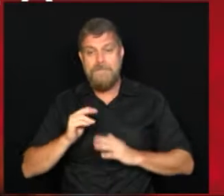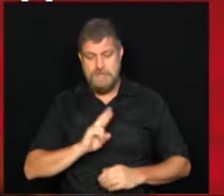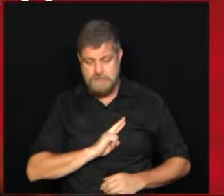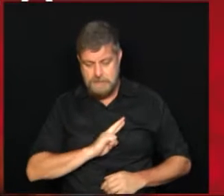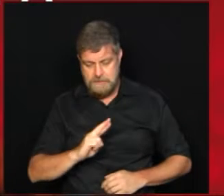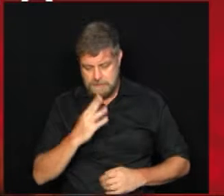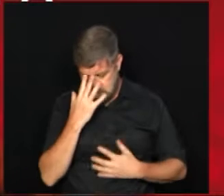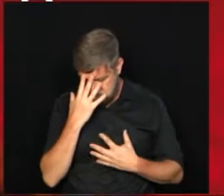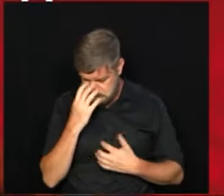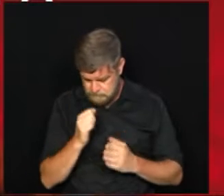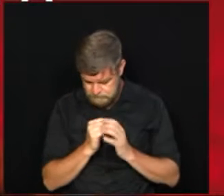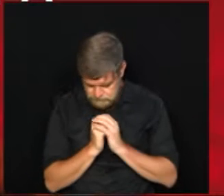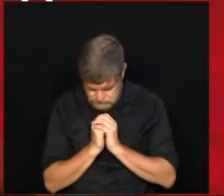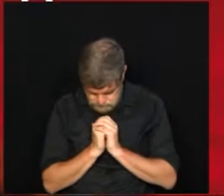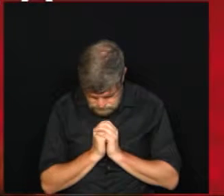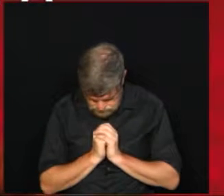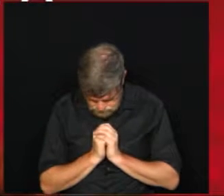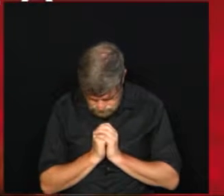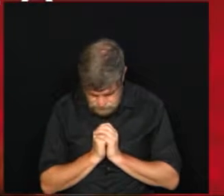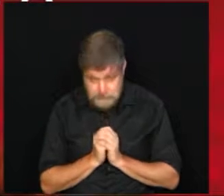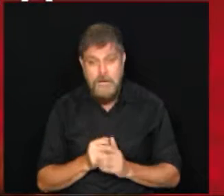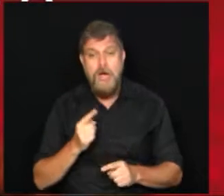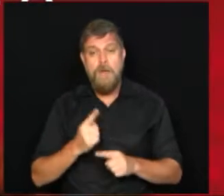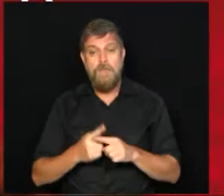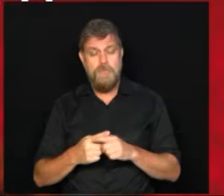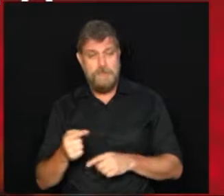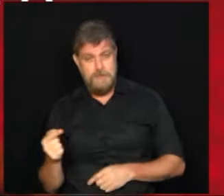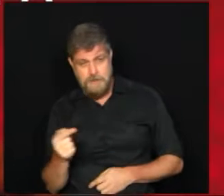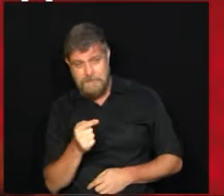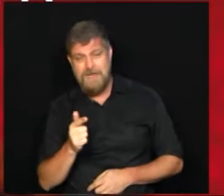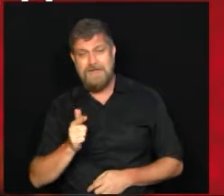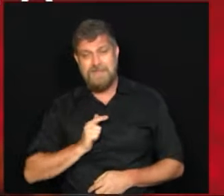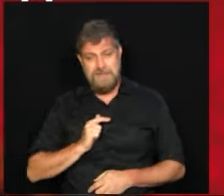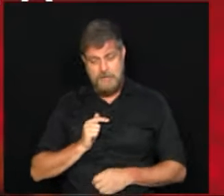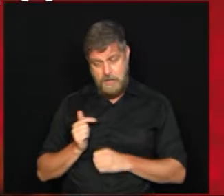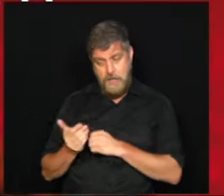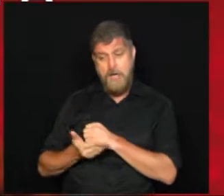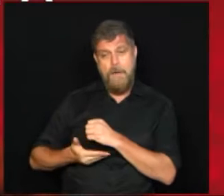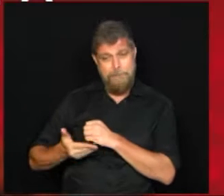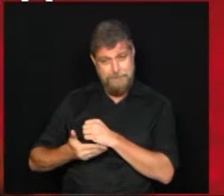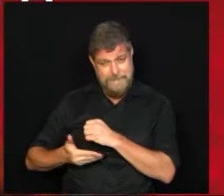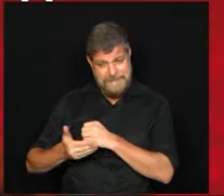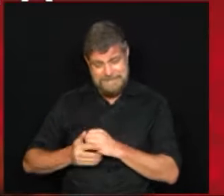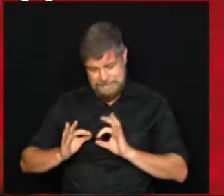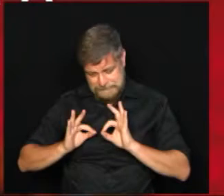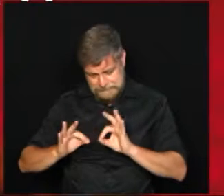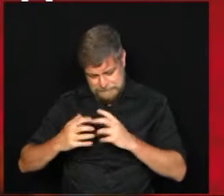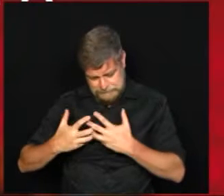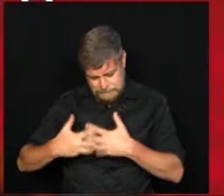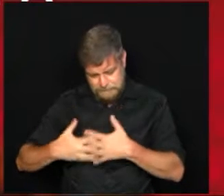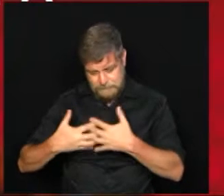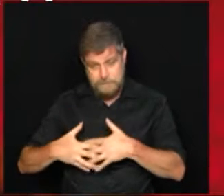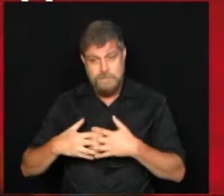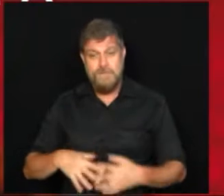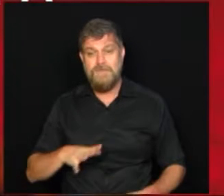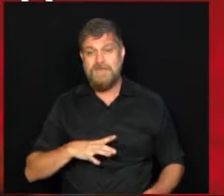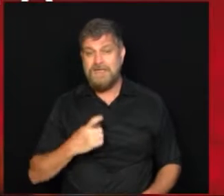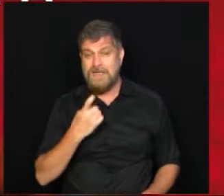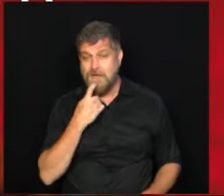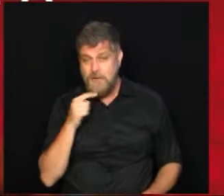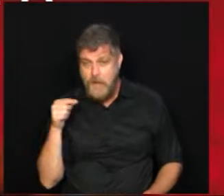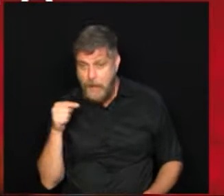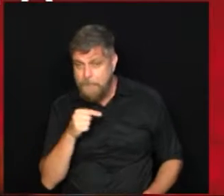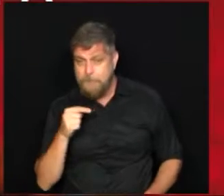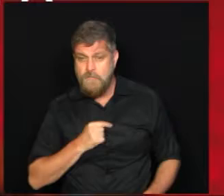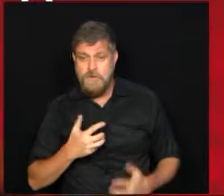justamente da questão das atividades religiosas Porque apesar de serem consideradas serviços essenciais em Campinas